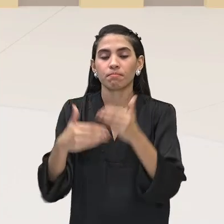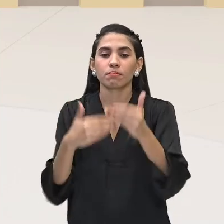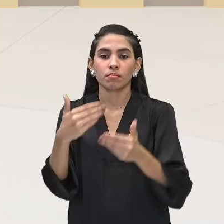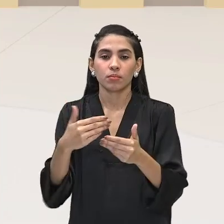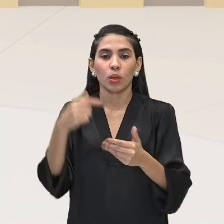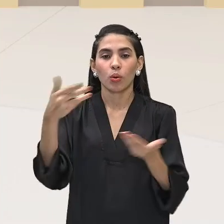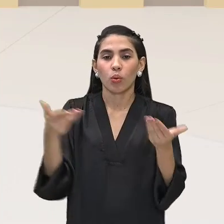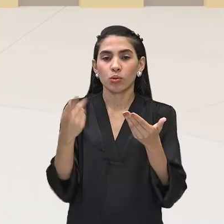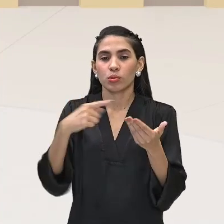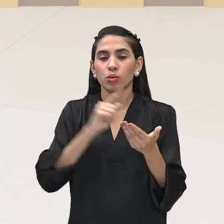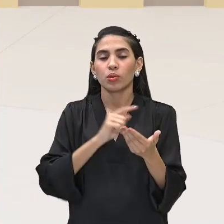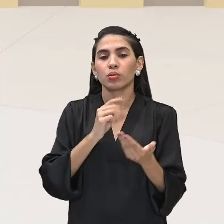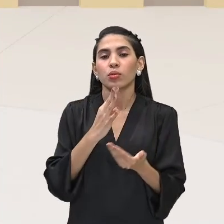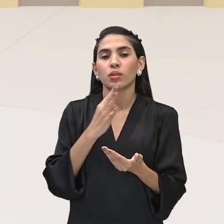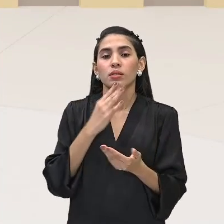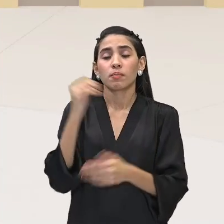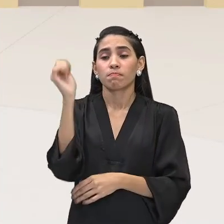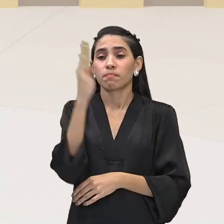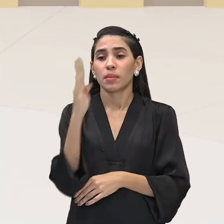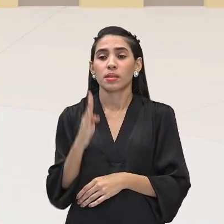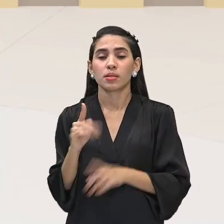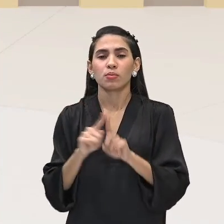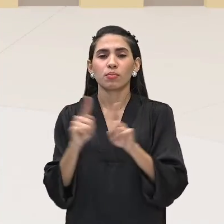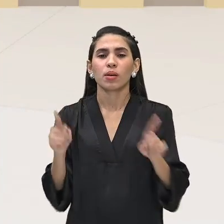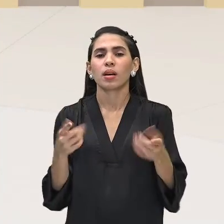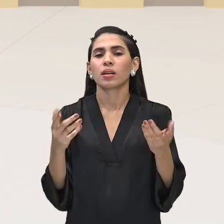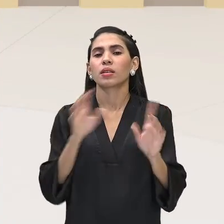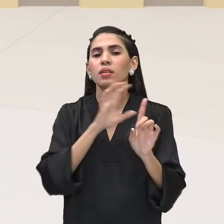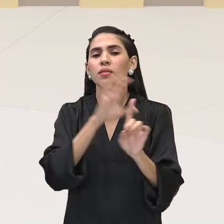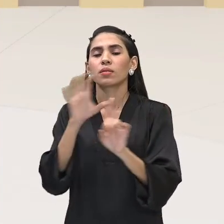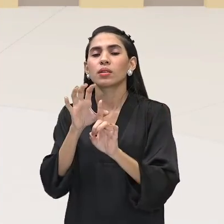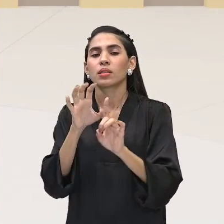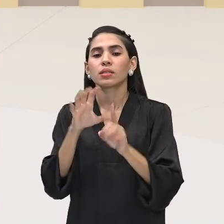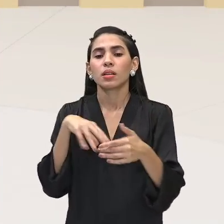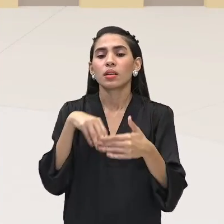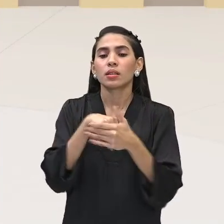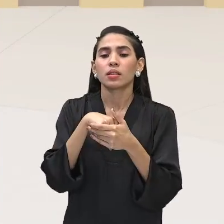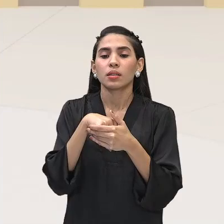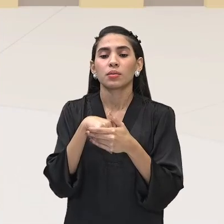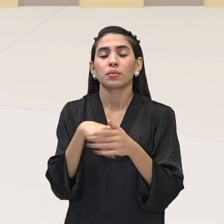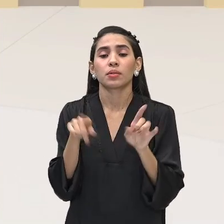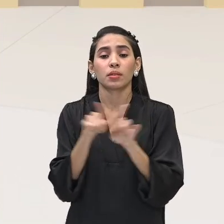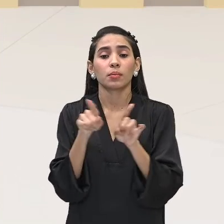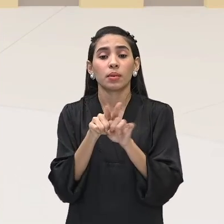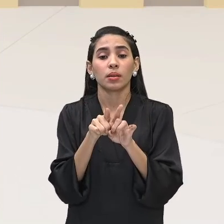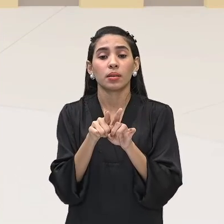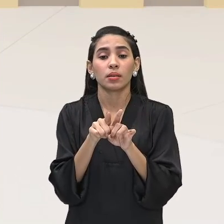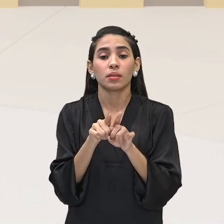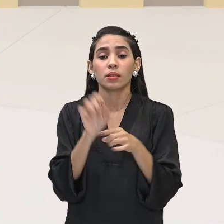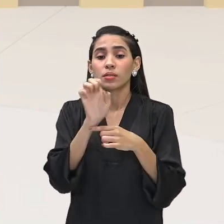que hoje nós conhecemos como Brasil. Mas quais são as influências disso dentro também do